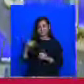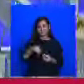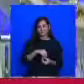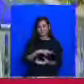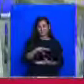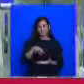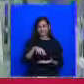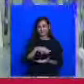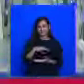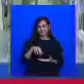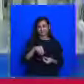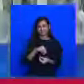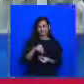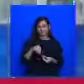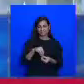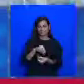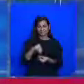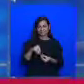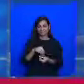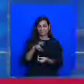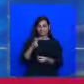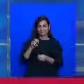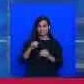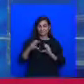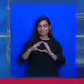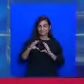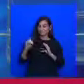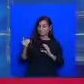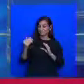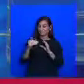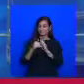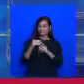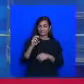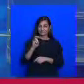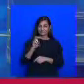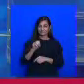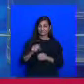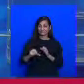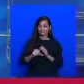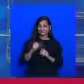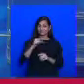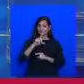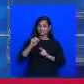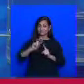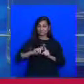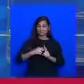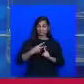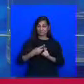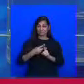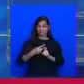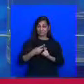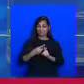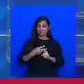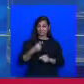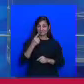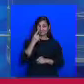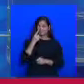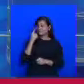Globo carregado, embaralhando 50 bolas numeradas de 0 a 50. Começou o primeiro sorteio da dupla